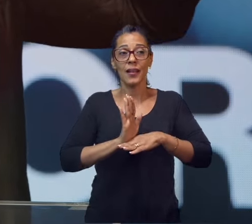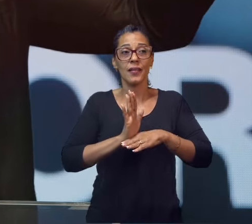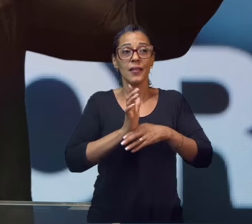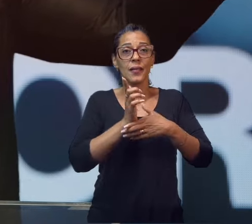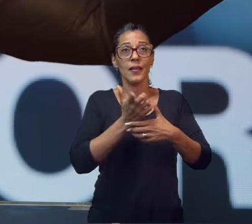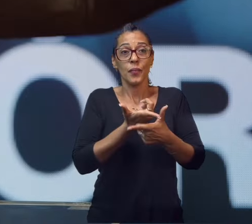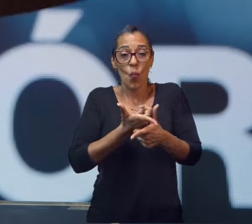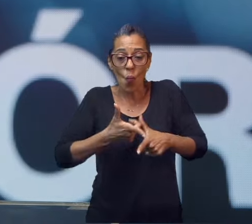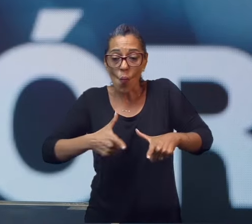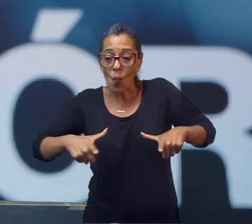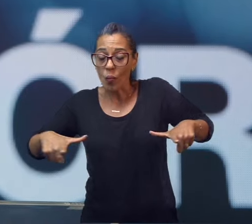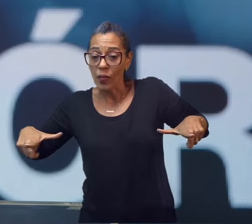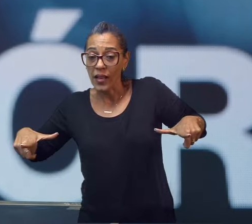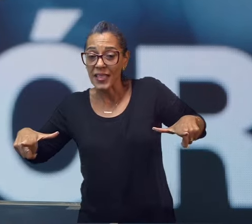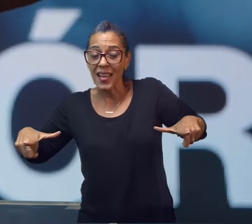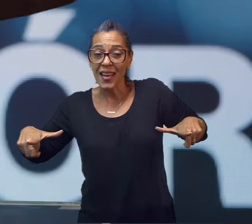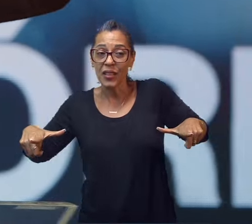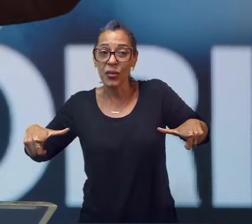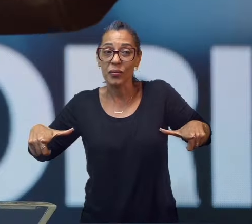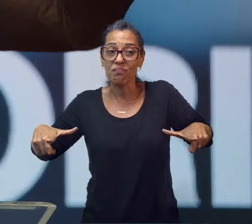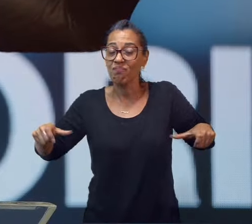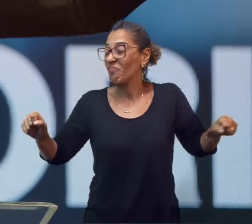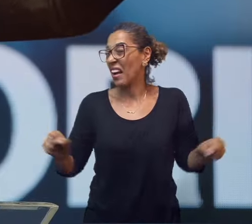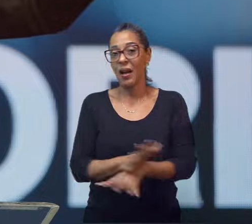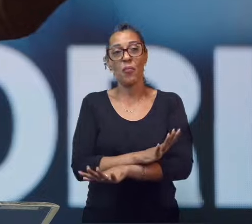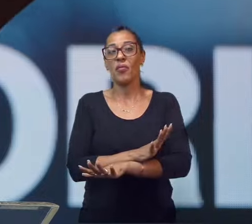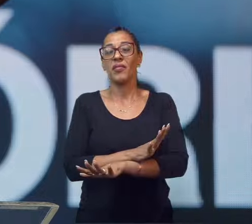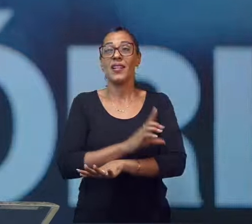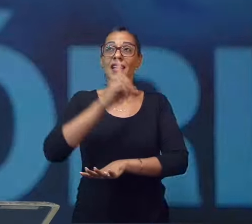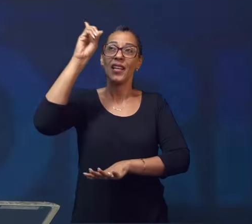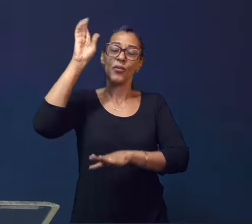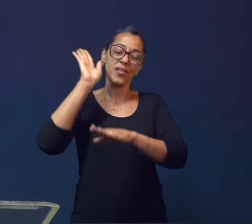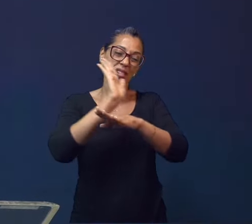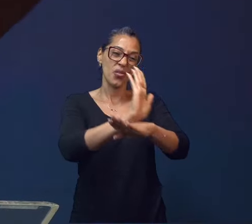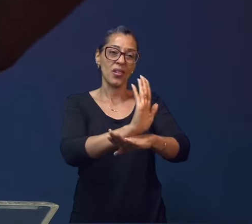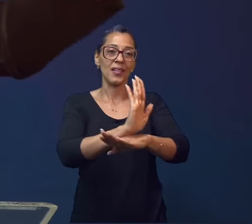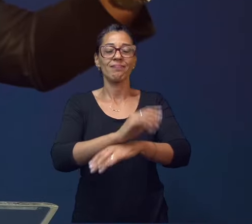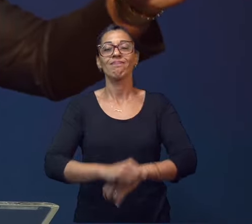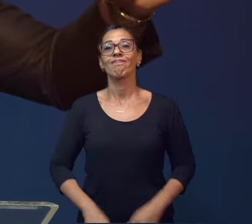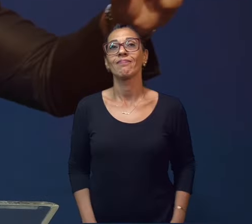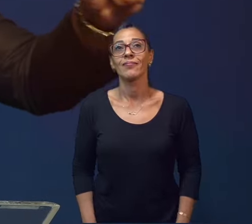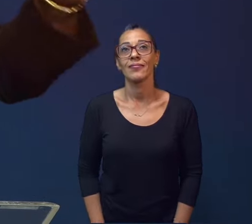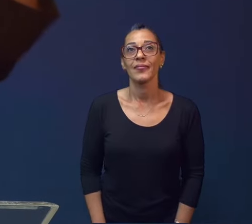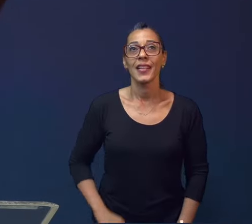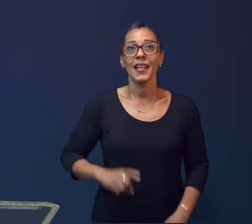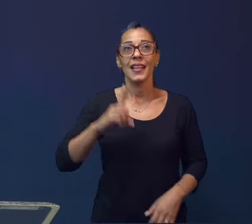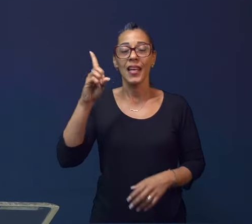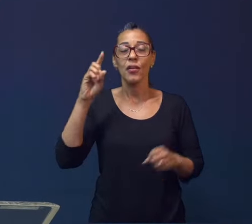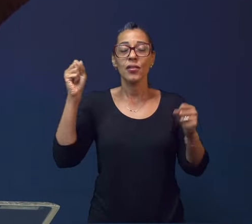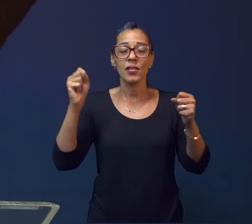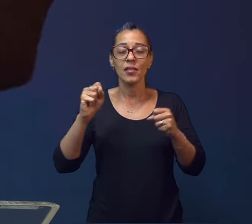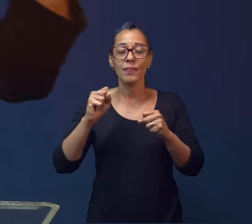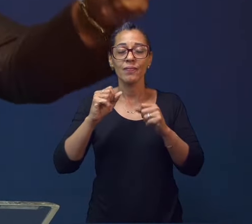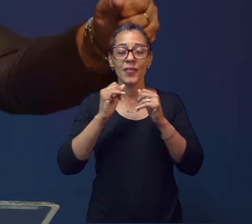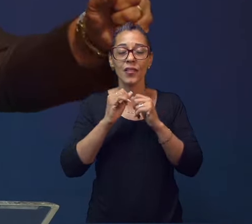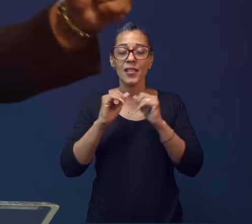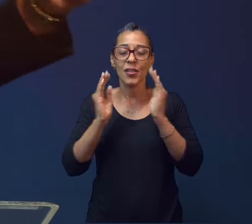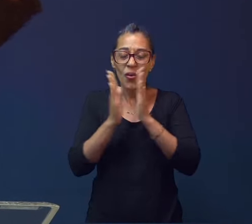refrigério pai nós Oramos nessa noite Na noite da vitória nós clamamos aqui porque a unção da palavra é